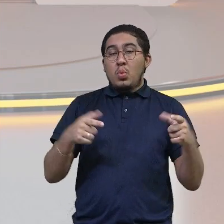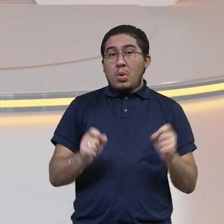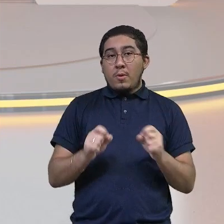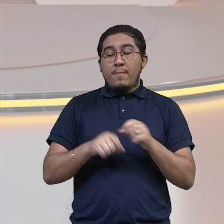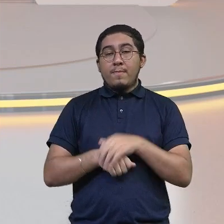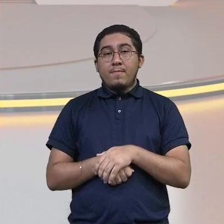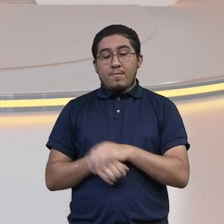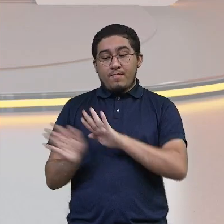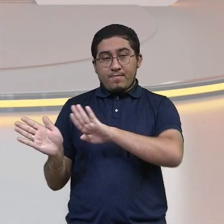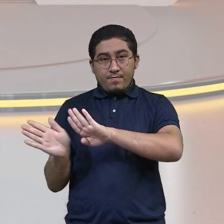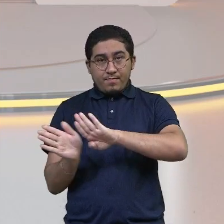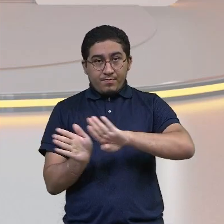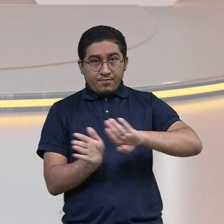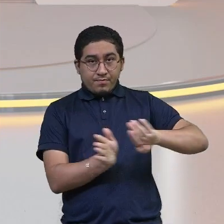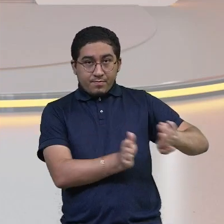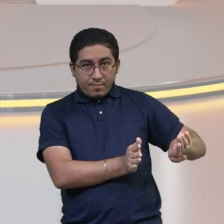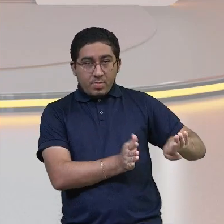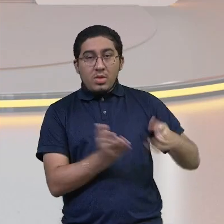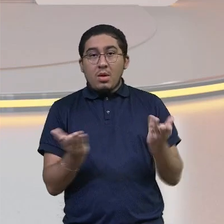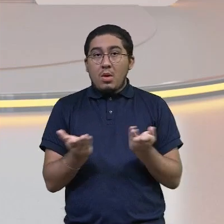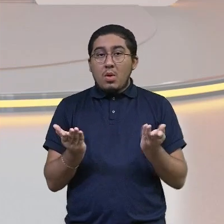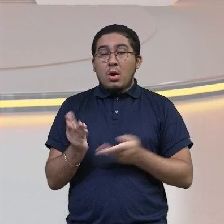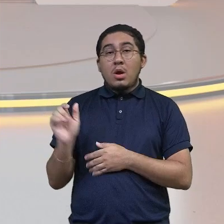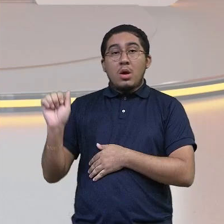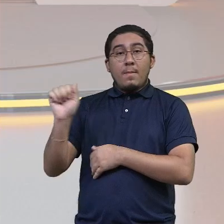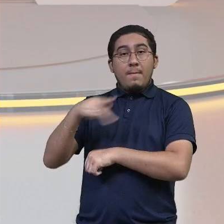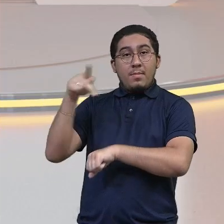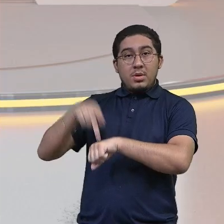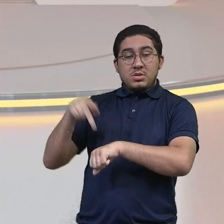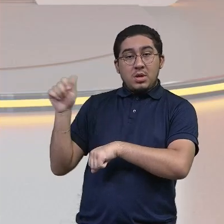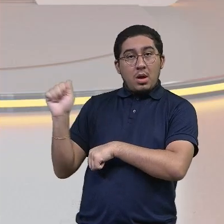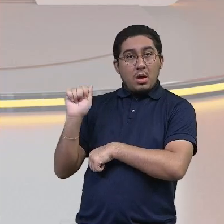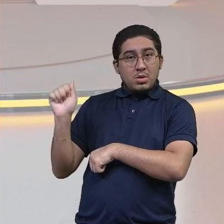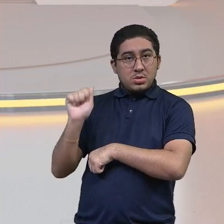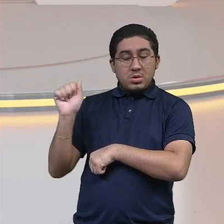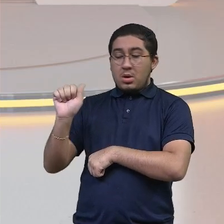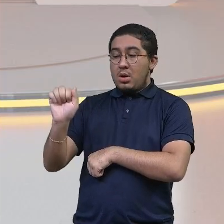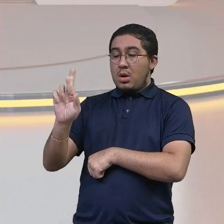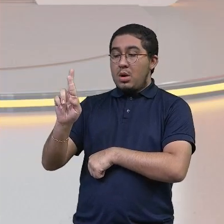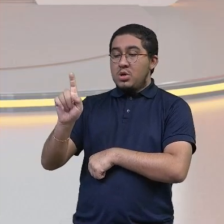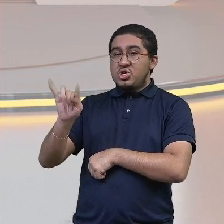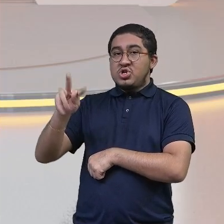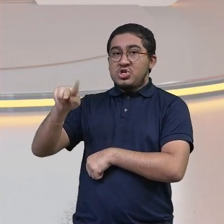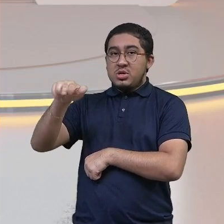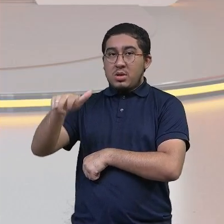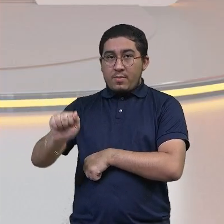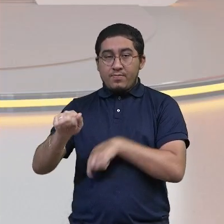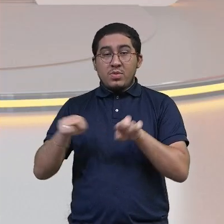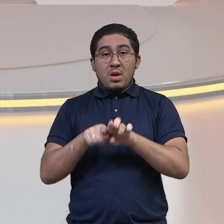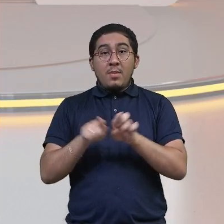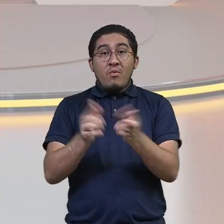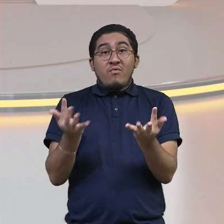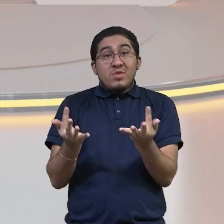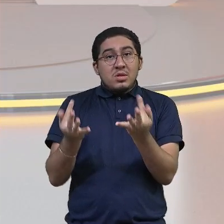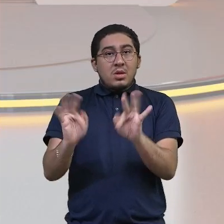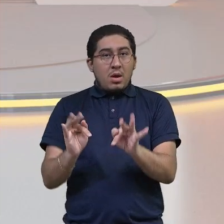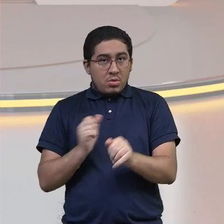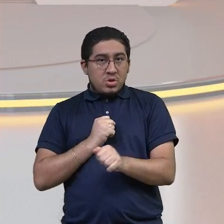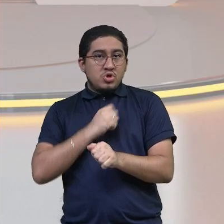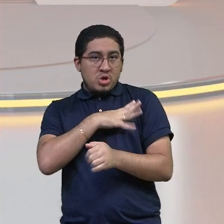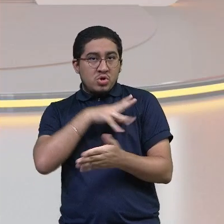da Argentina, tá? O fim brutal da ditadura. Então lá nós também tivemos uma